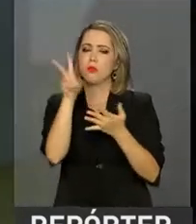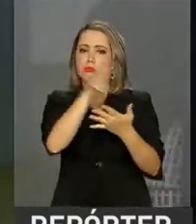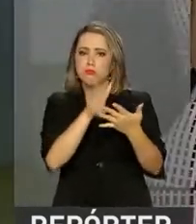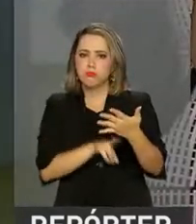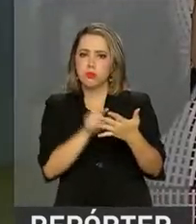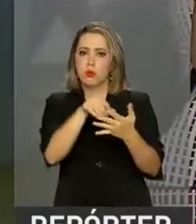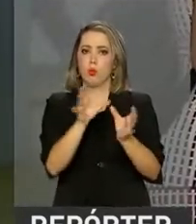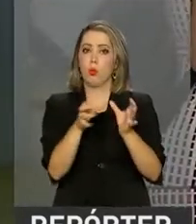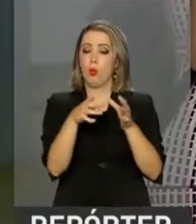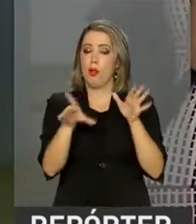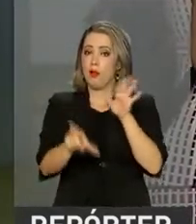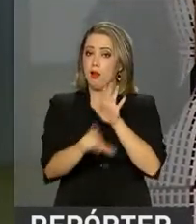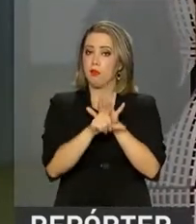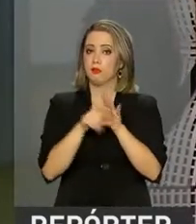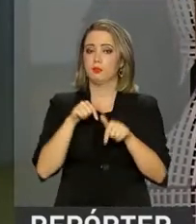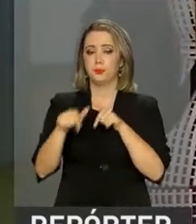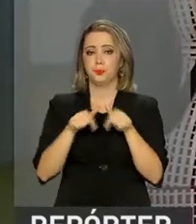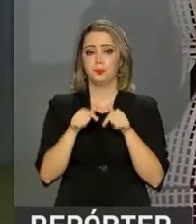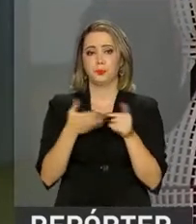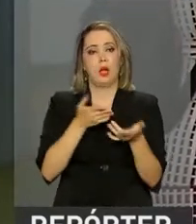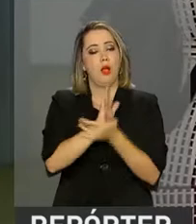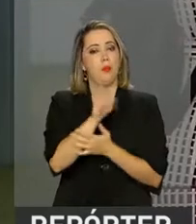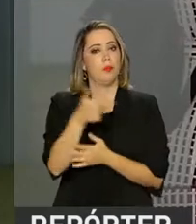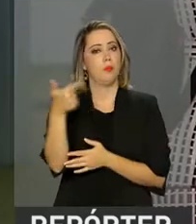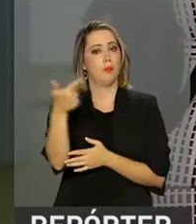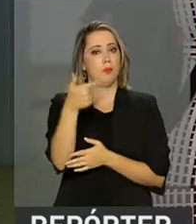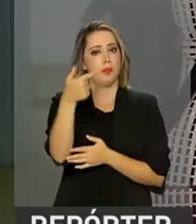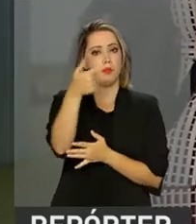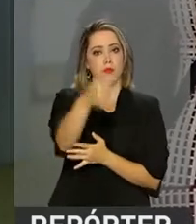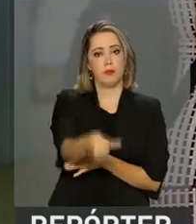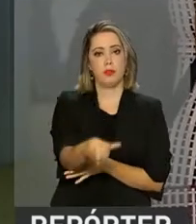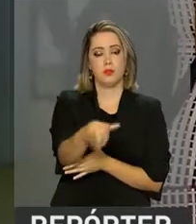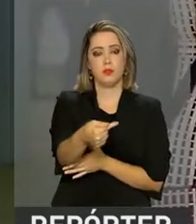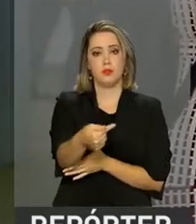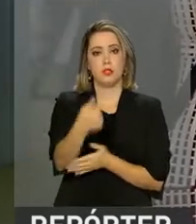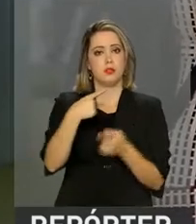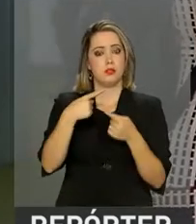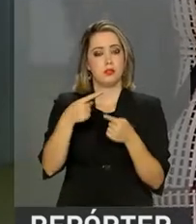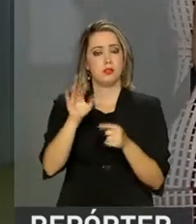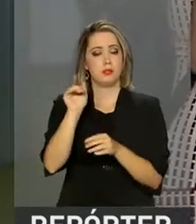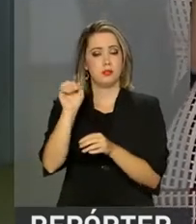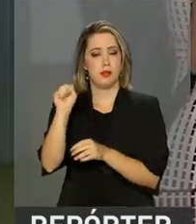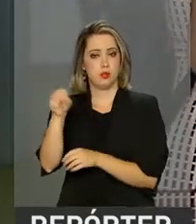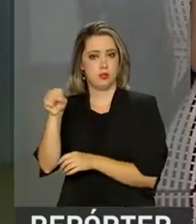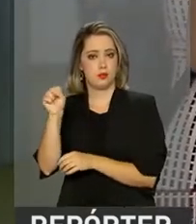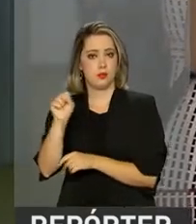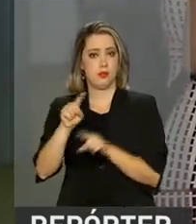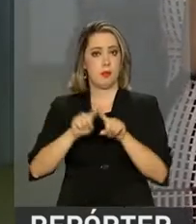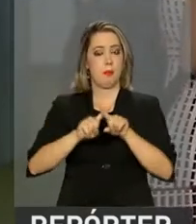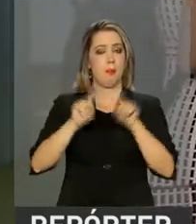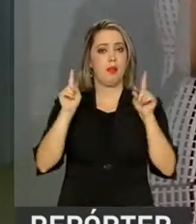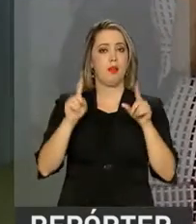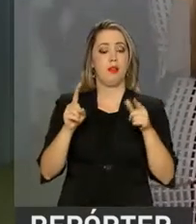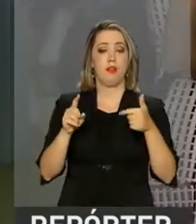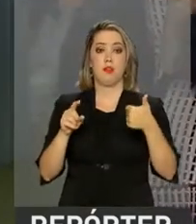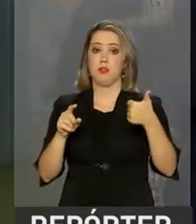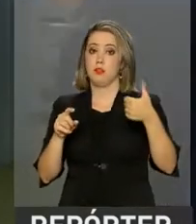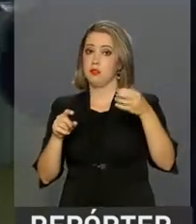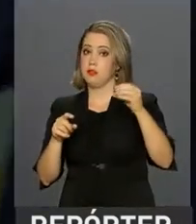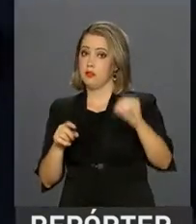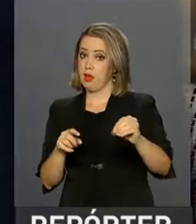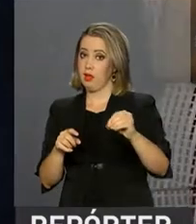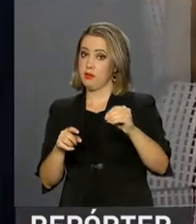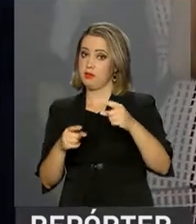reforma trabalhista, ele foi aprovado por 27 votos favoráveis e 10 contrários. Só que 24 destaques não